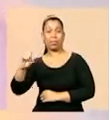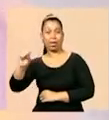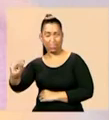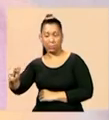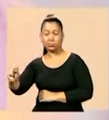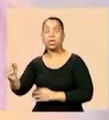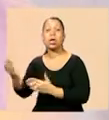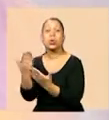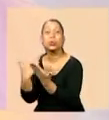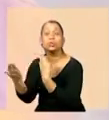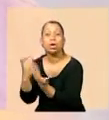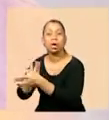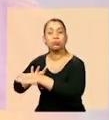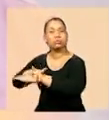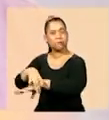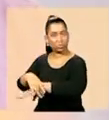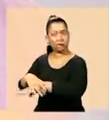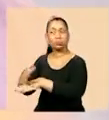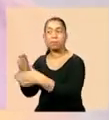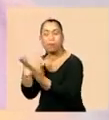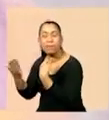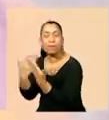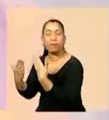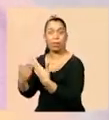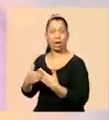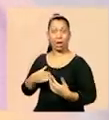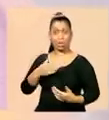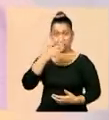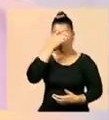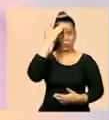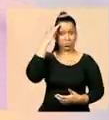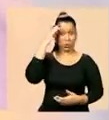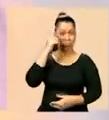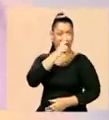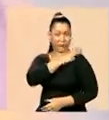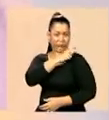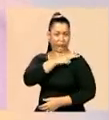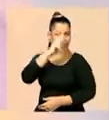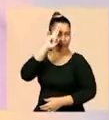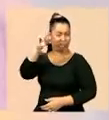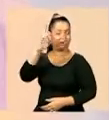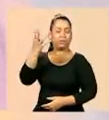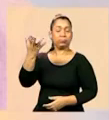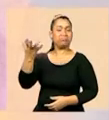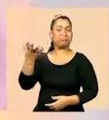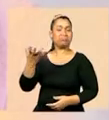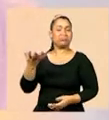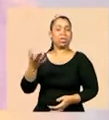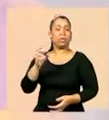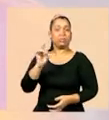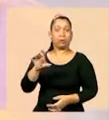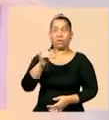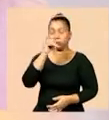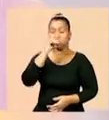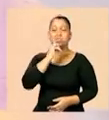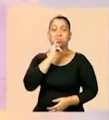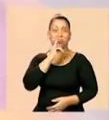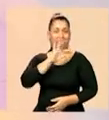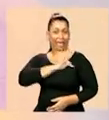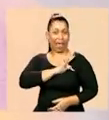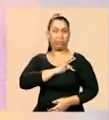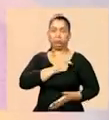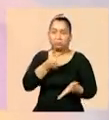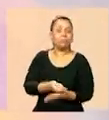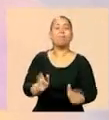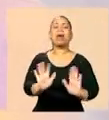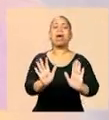que é o Diálogo Diário de Segurança. Então, os líderes de setores né? Não precisa ser especificamente um técnico de segurança,